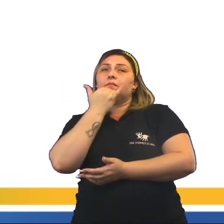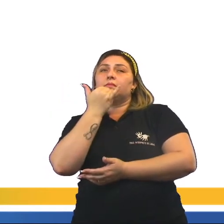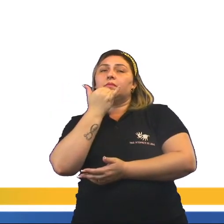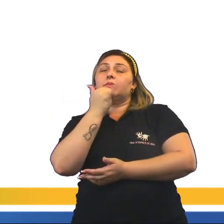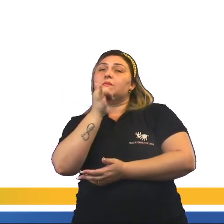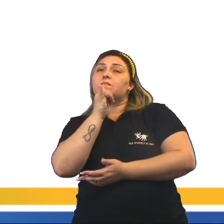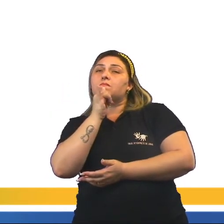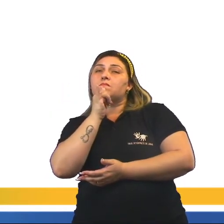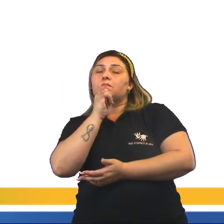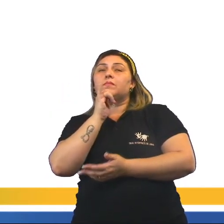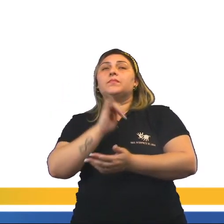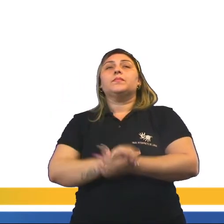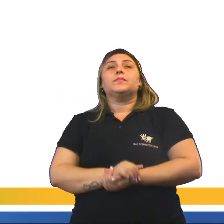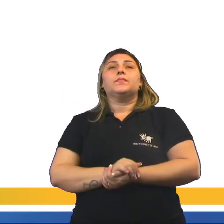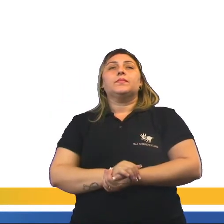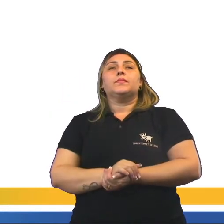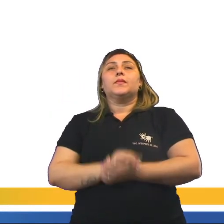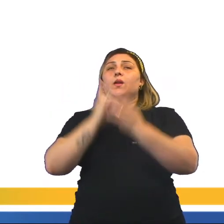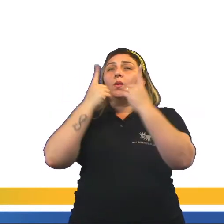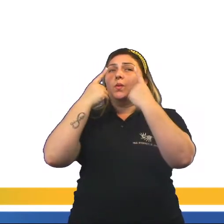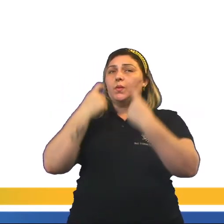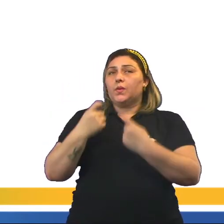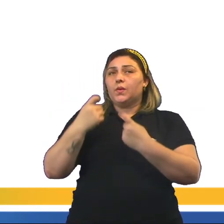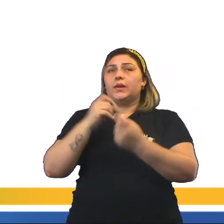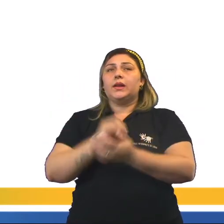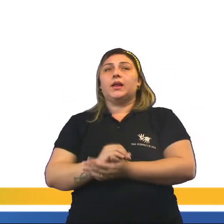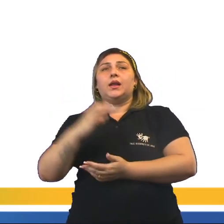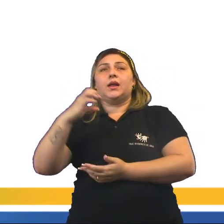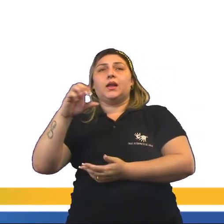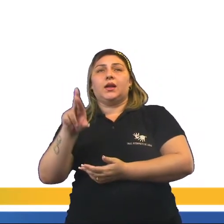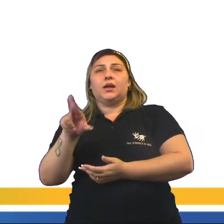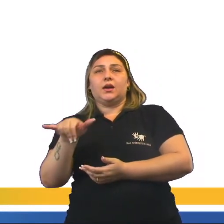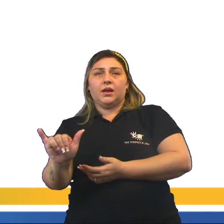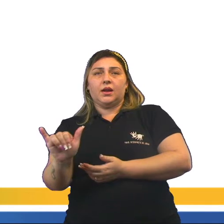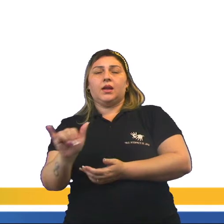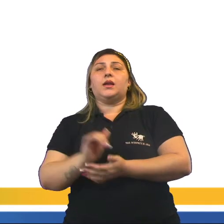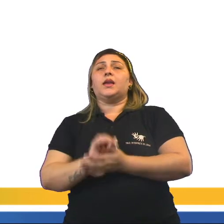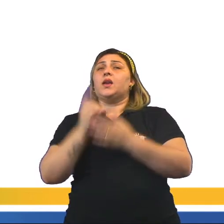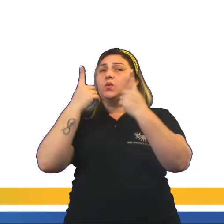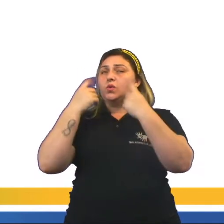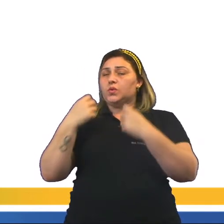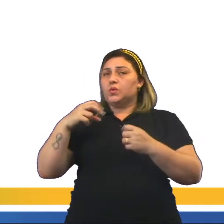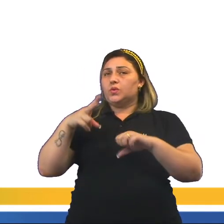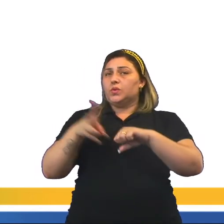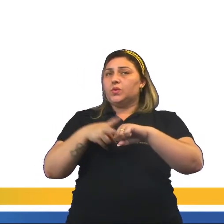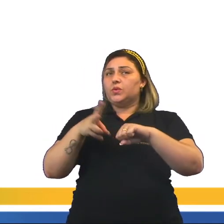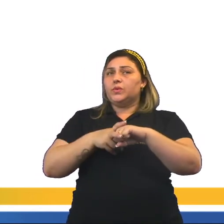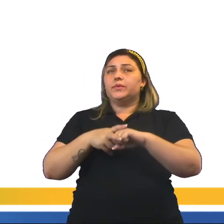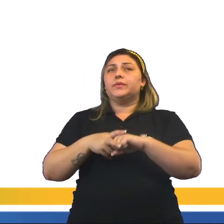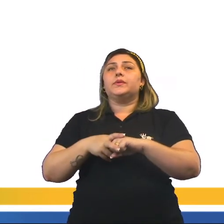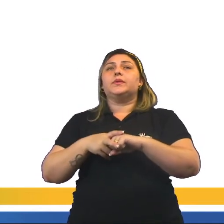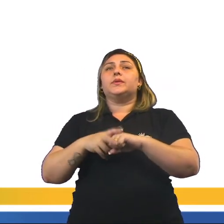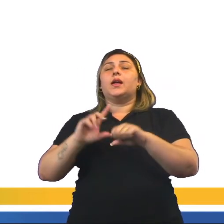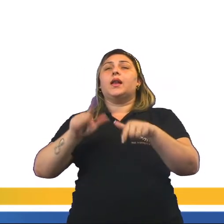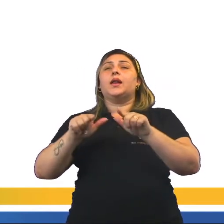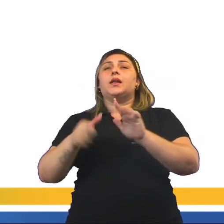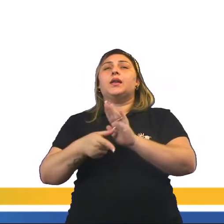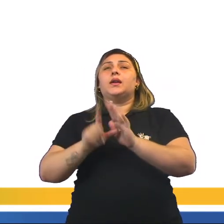Exemplo, cry, que é o verbo chorar, termina em y e é precedido de consoante, ou seja, a letra que